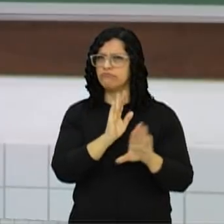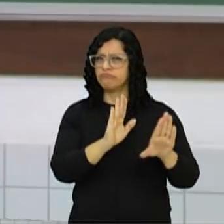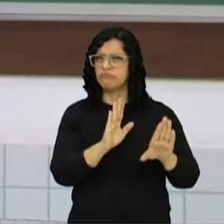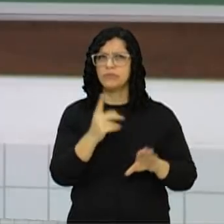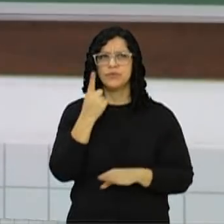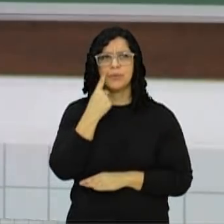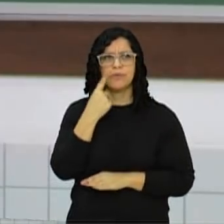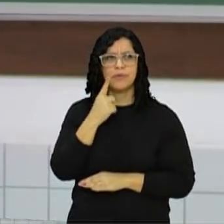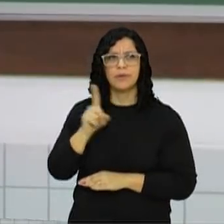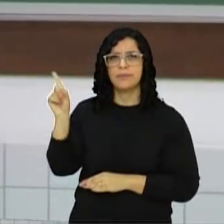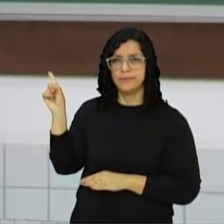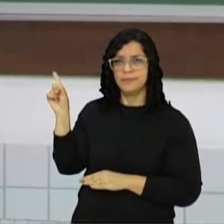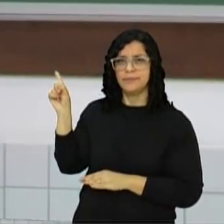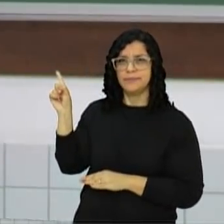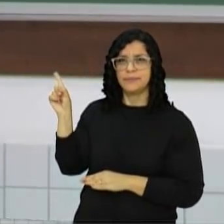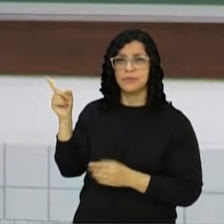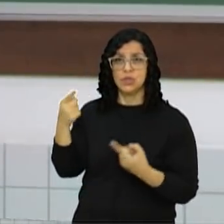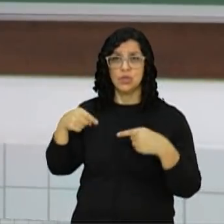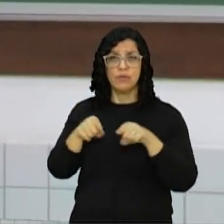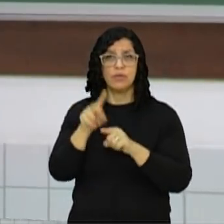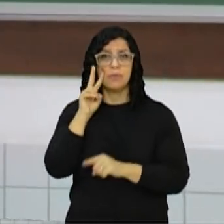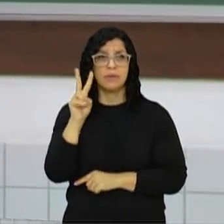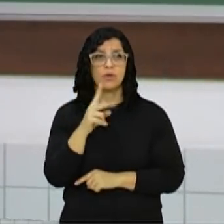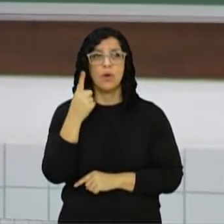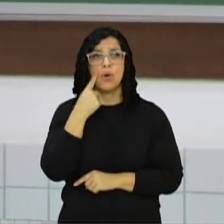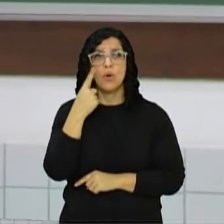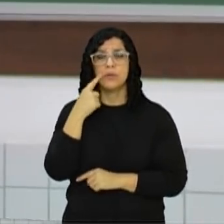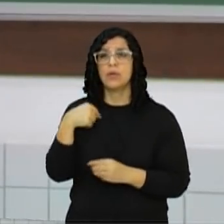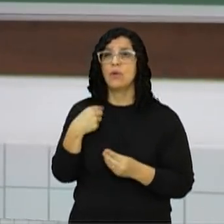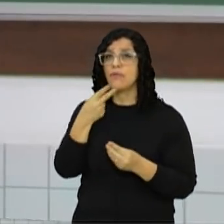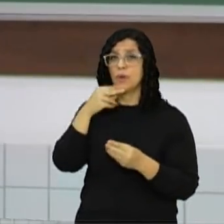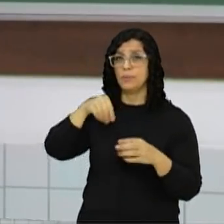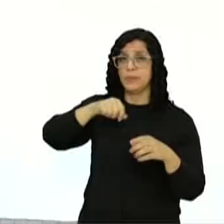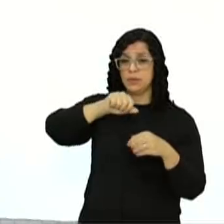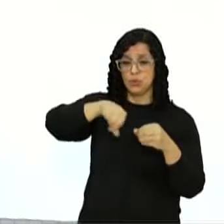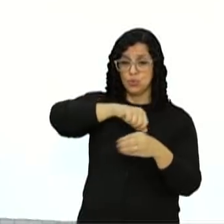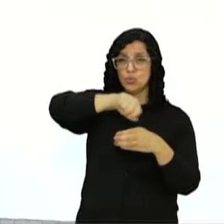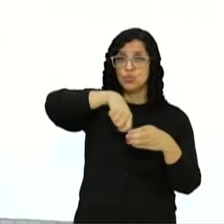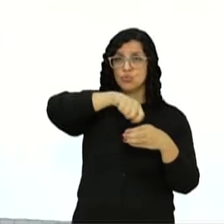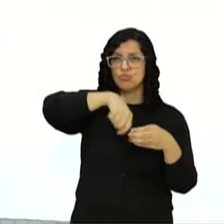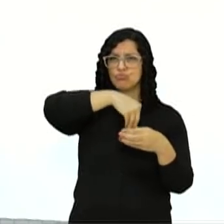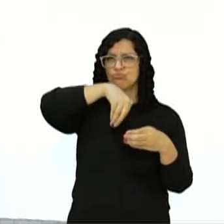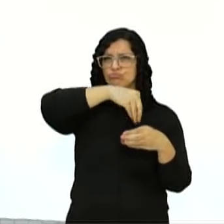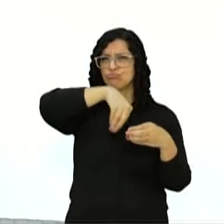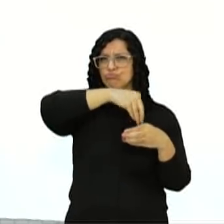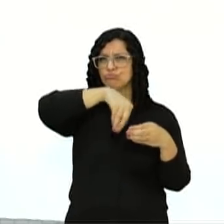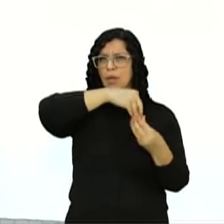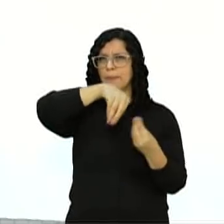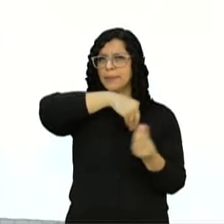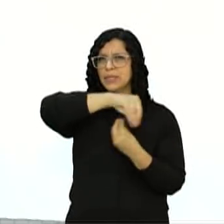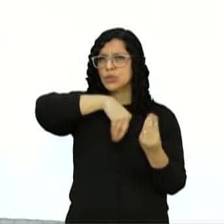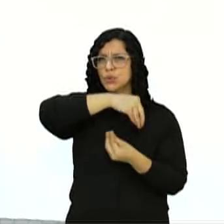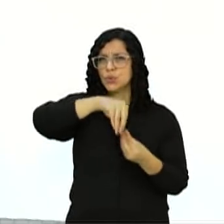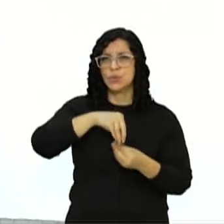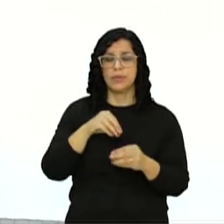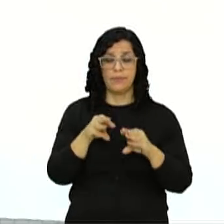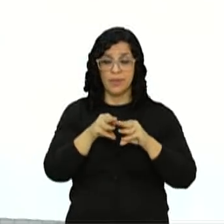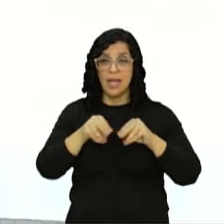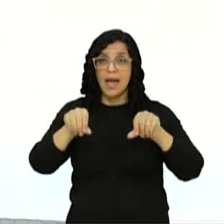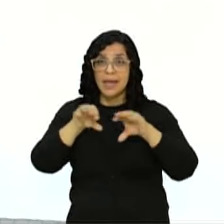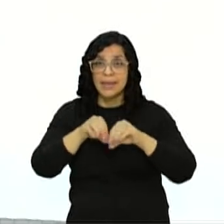quietinha. Vamos para a nossa tela e a gente já volta para visualizar. Então, quando eu misturo esses três materiais, a